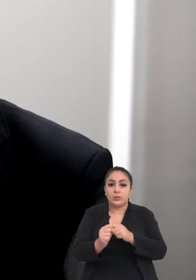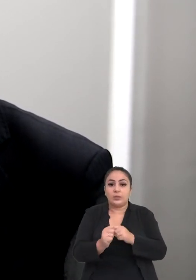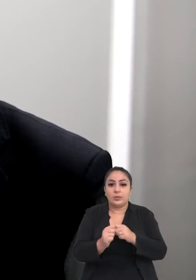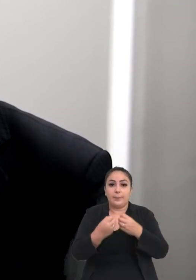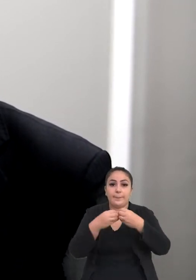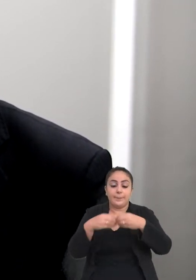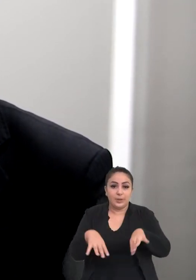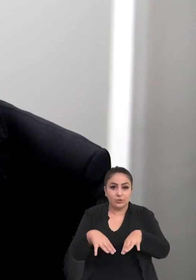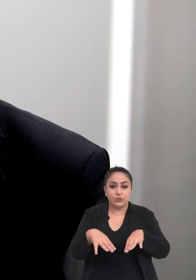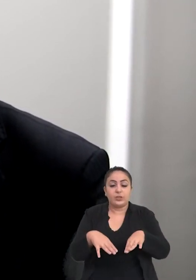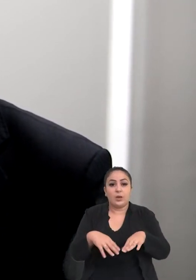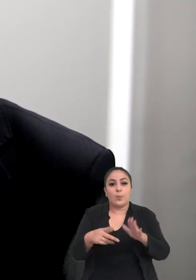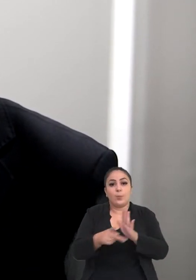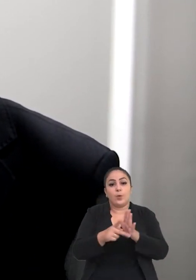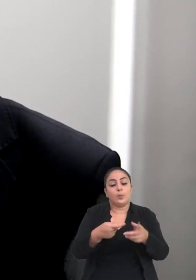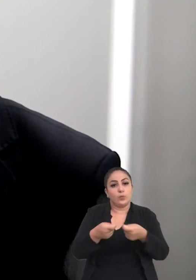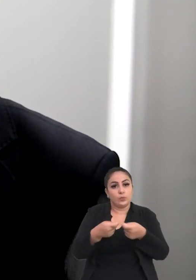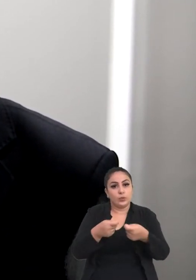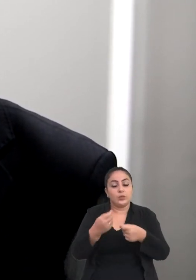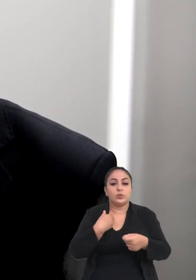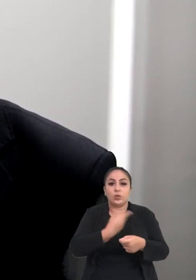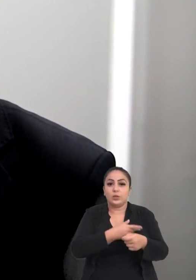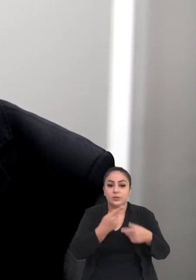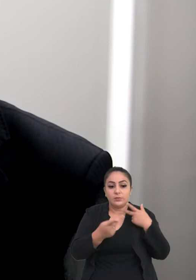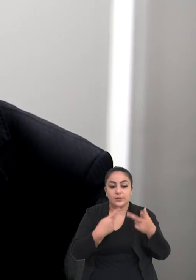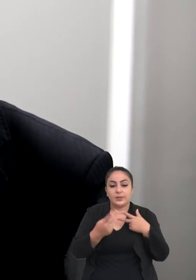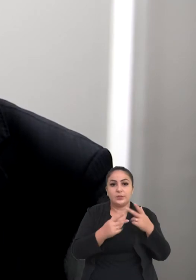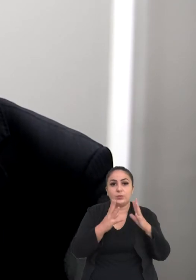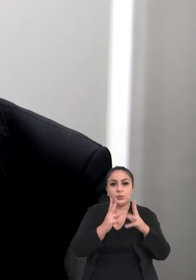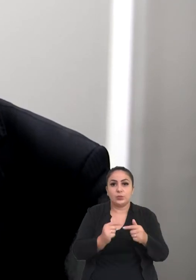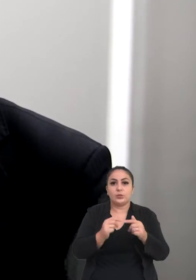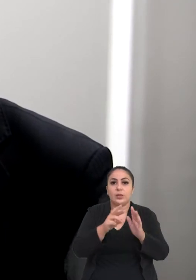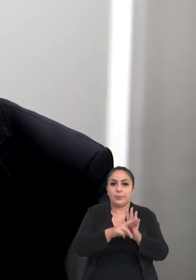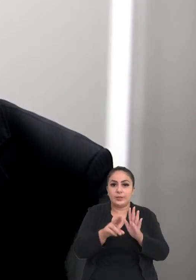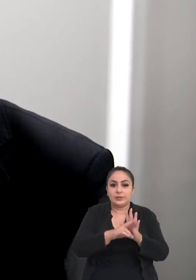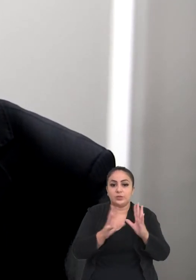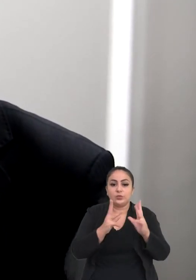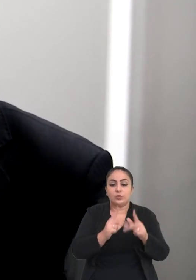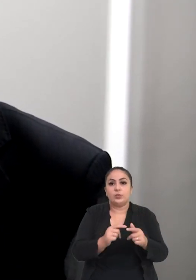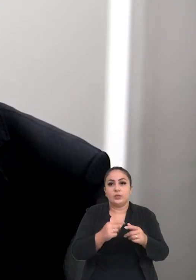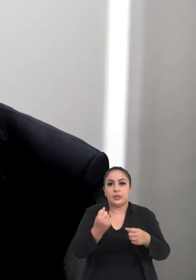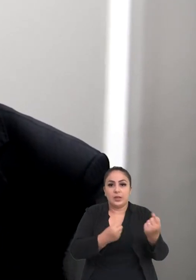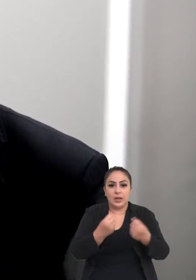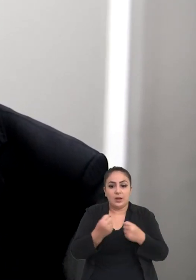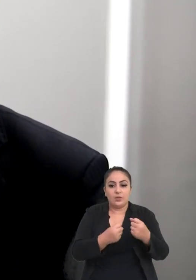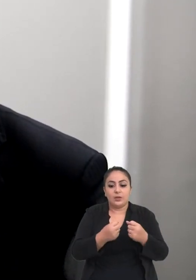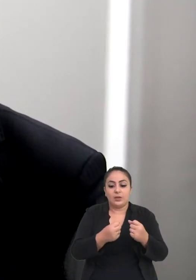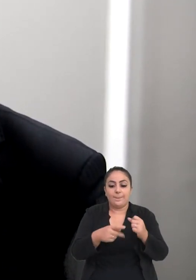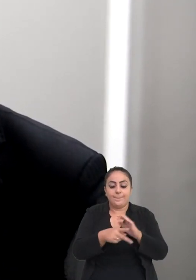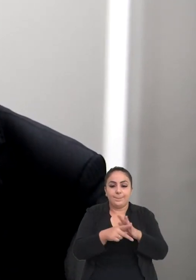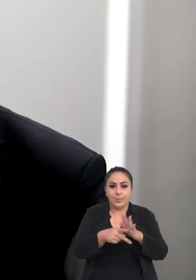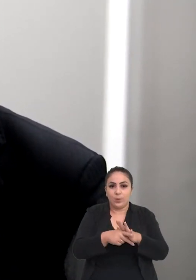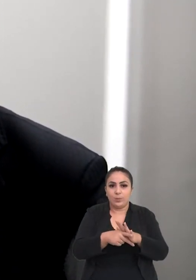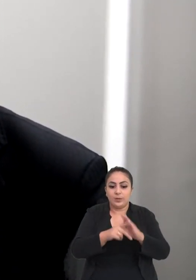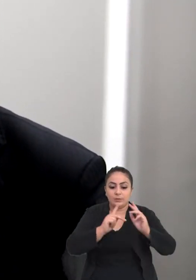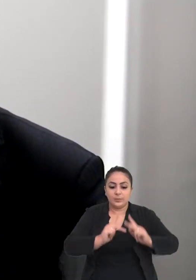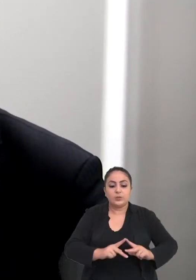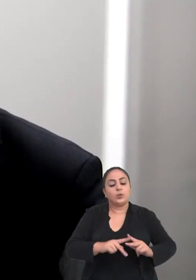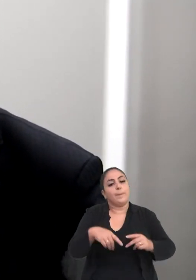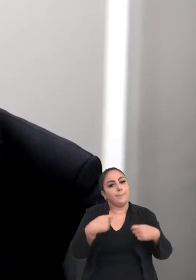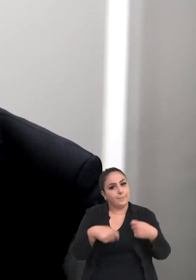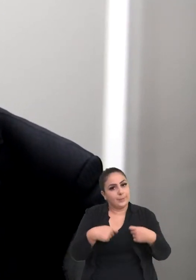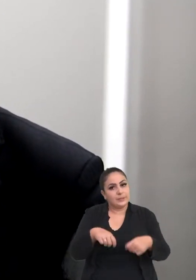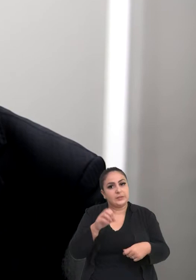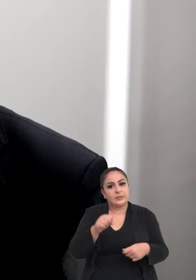acabaria precarizando o próprio controle, né? A gente está falando da propriedade, né, de veículos que são patrimônio das